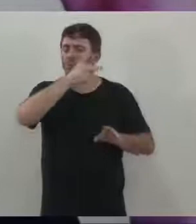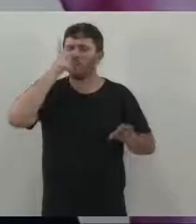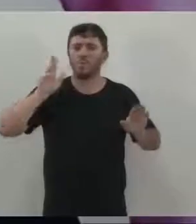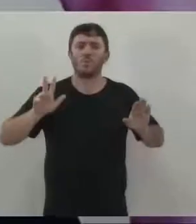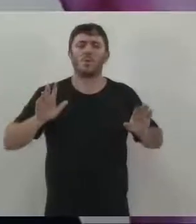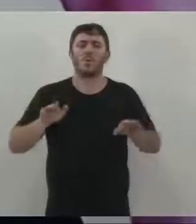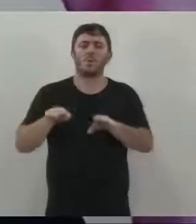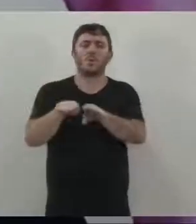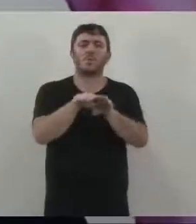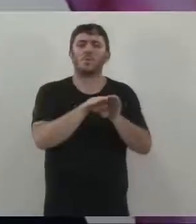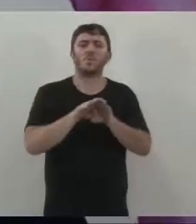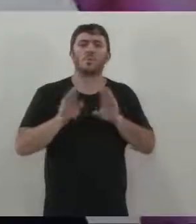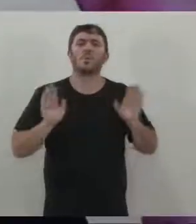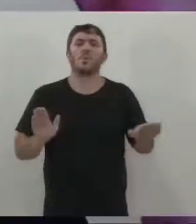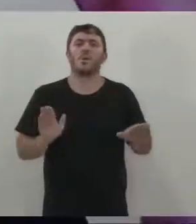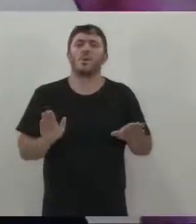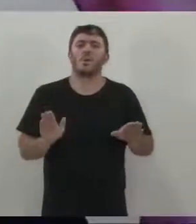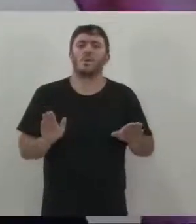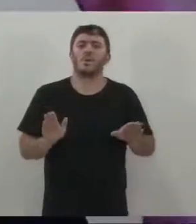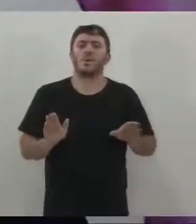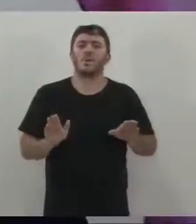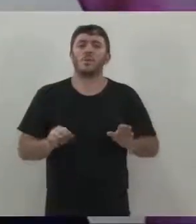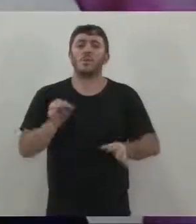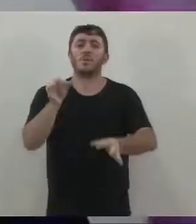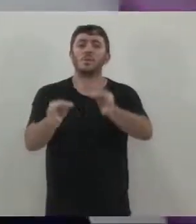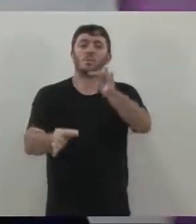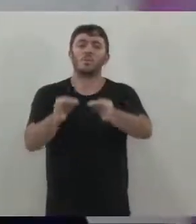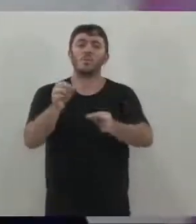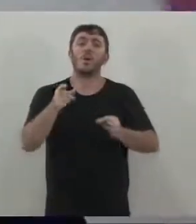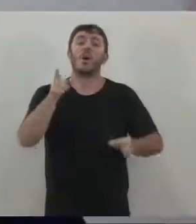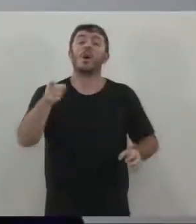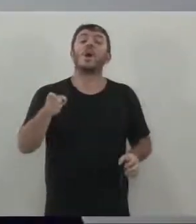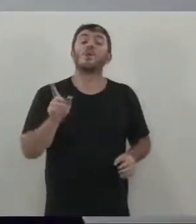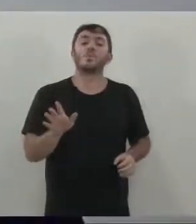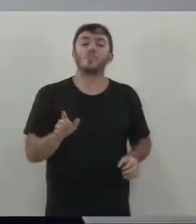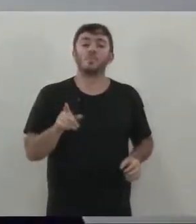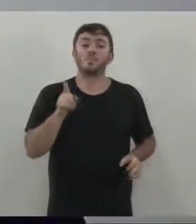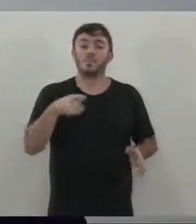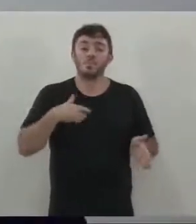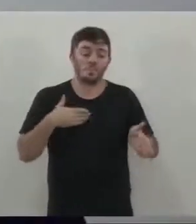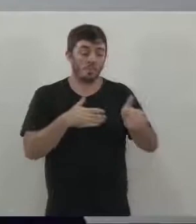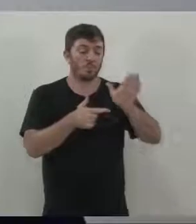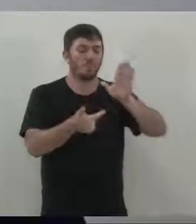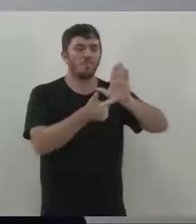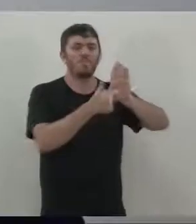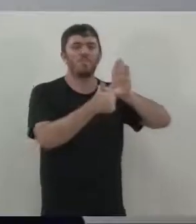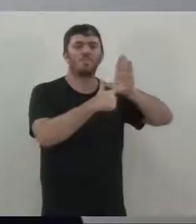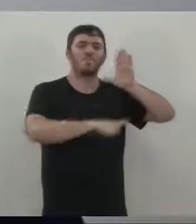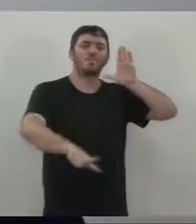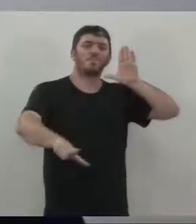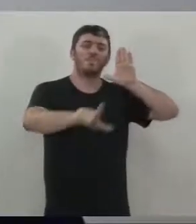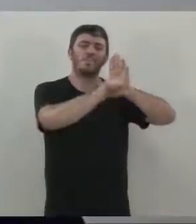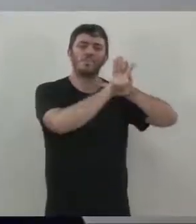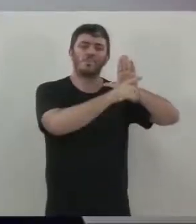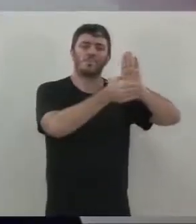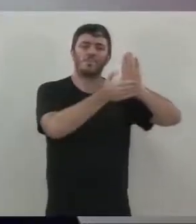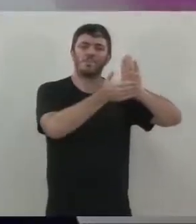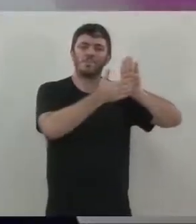julgado ele deve ser baseado nessa diretriz de que não